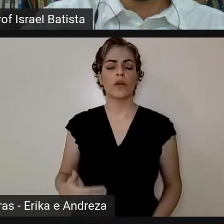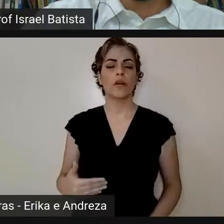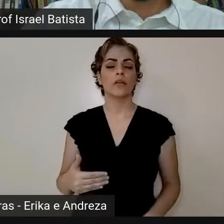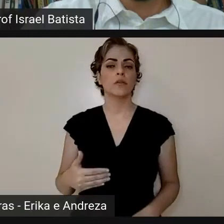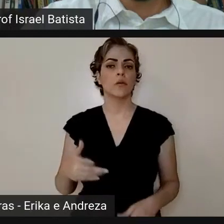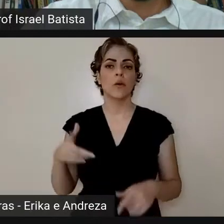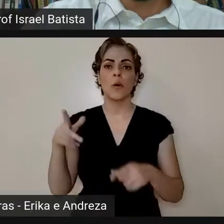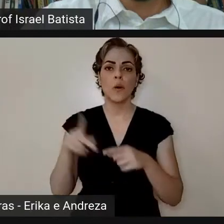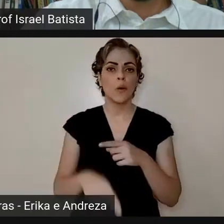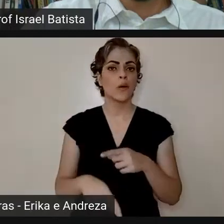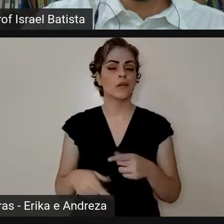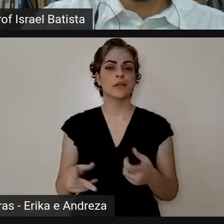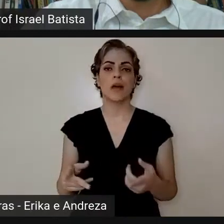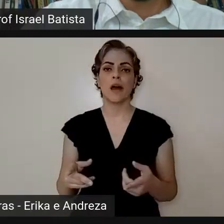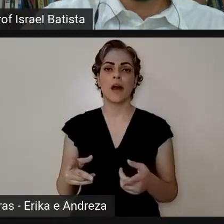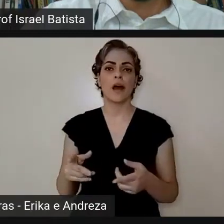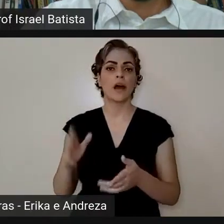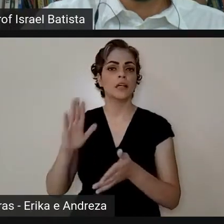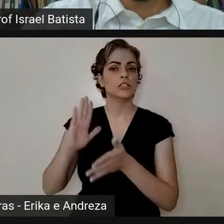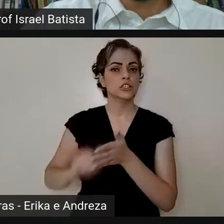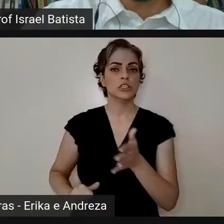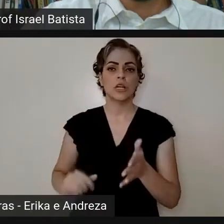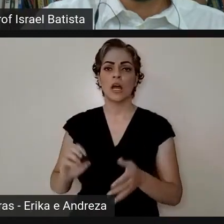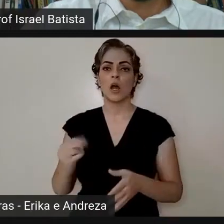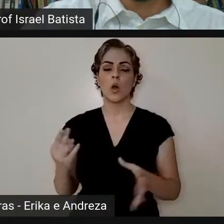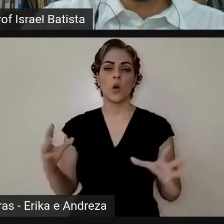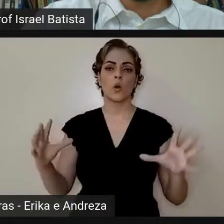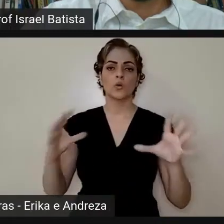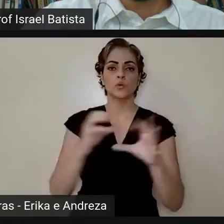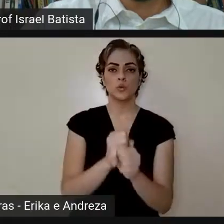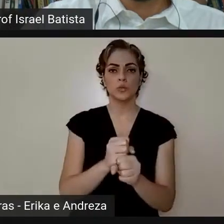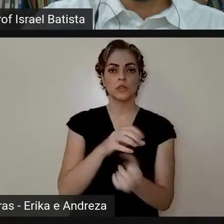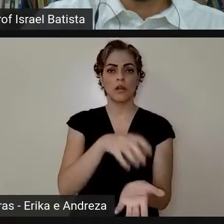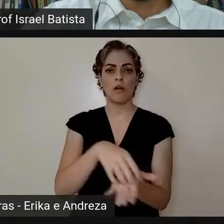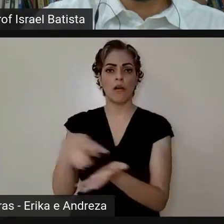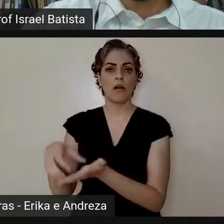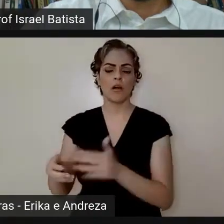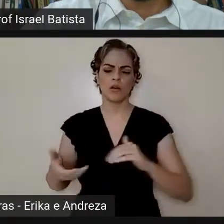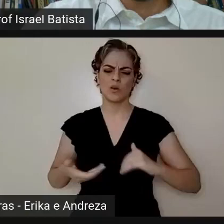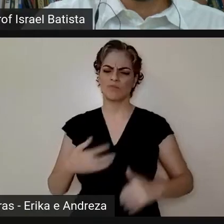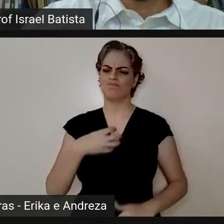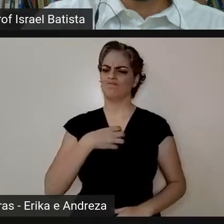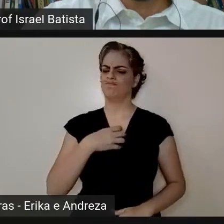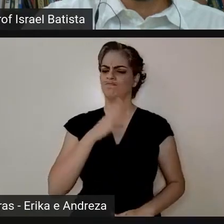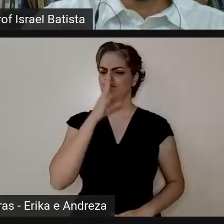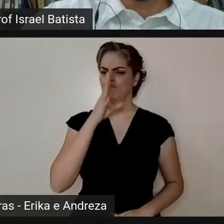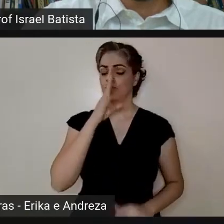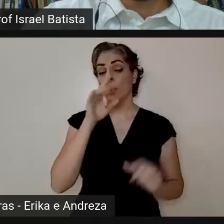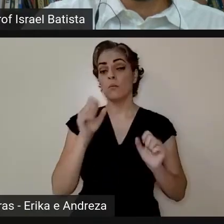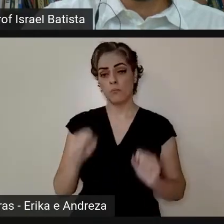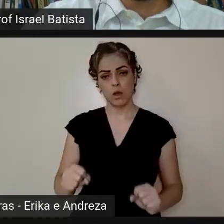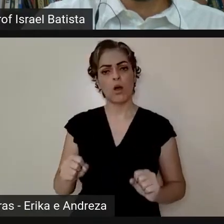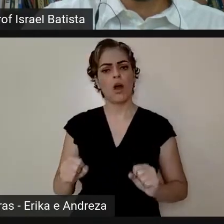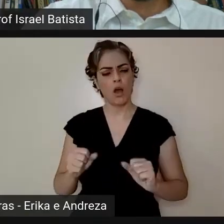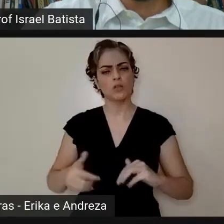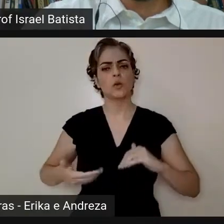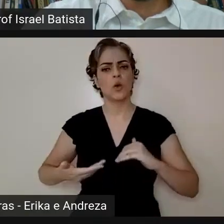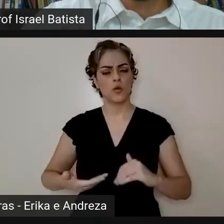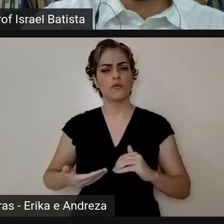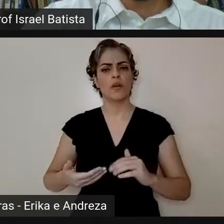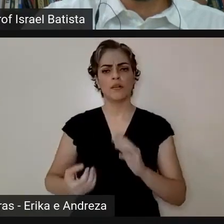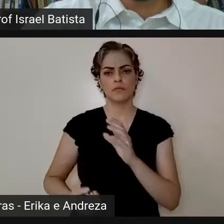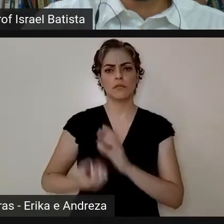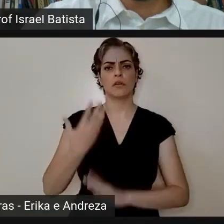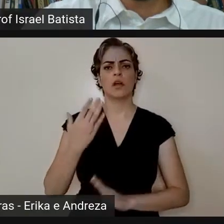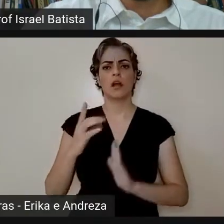corte de órgão, alguma fusão que o Congresso julgue que passou do ponto, o Congresso tem toda a legitimidade de poder fazer um decreto